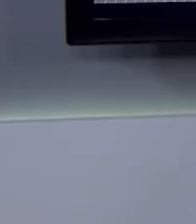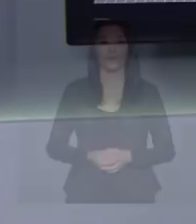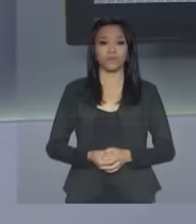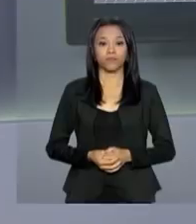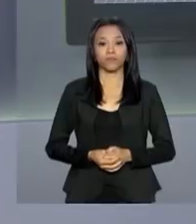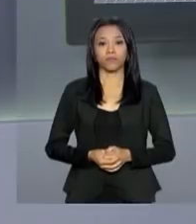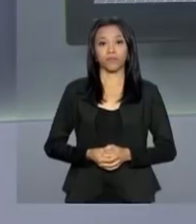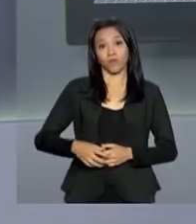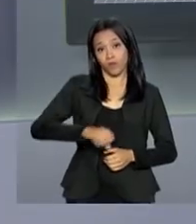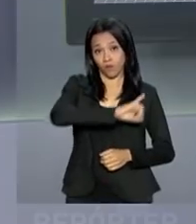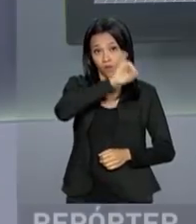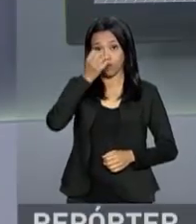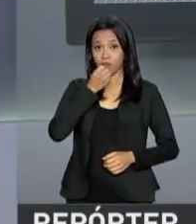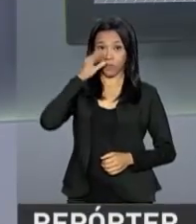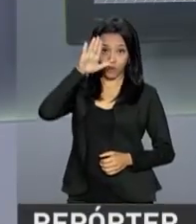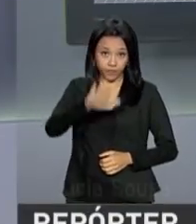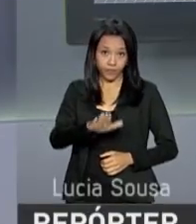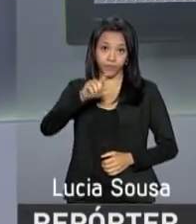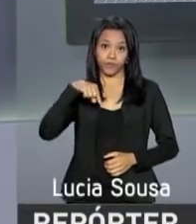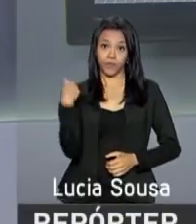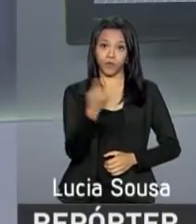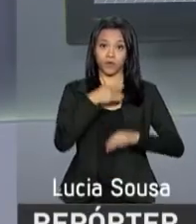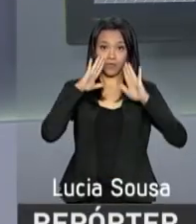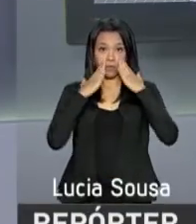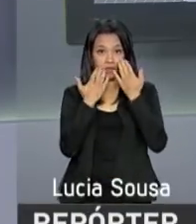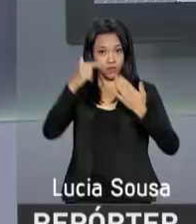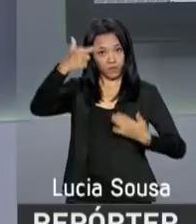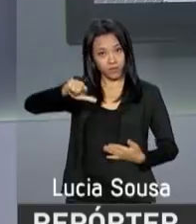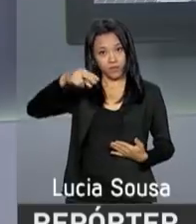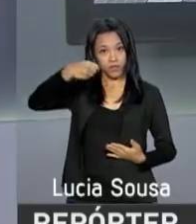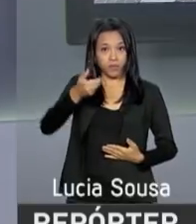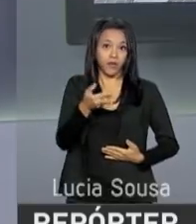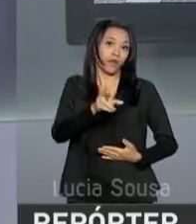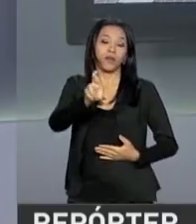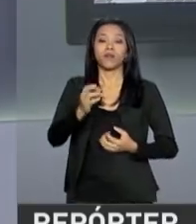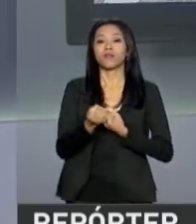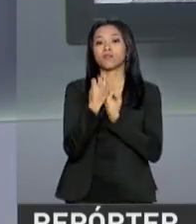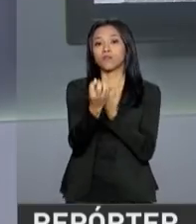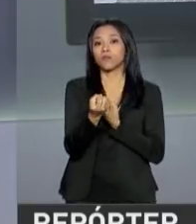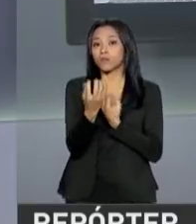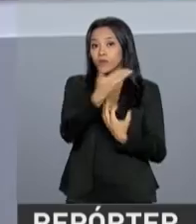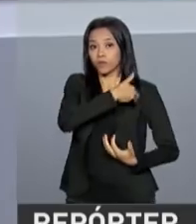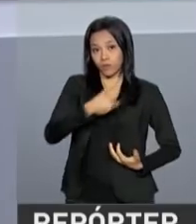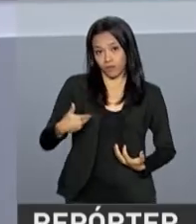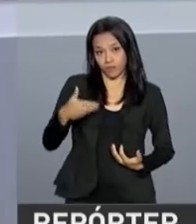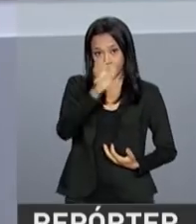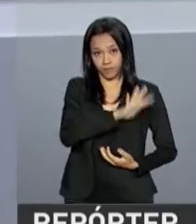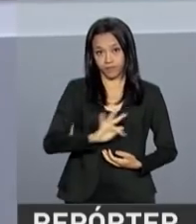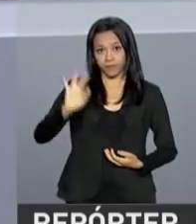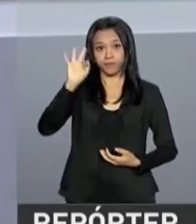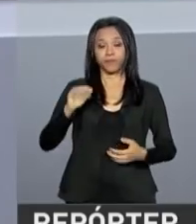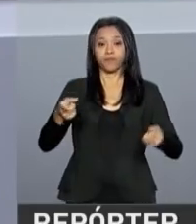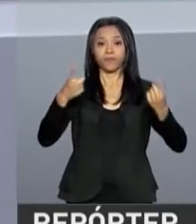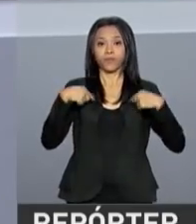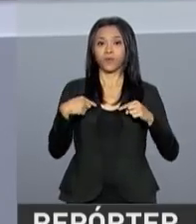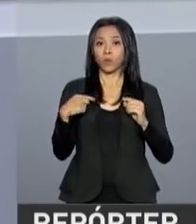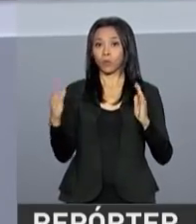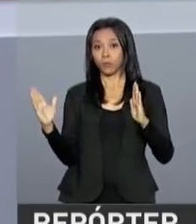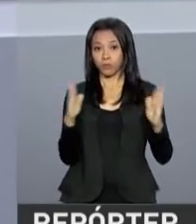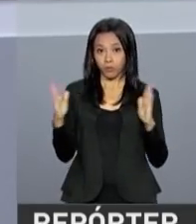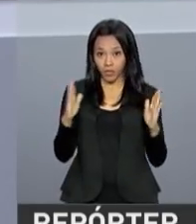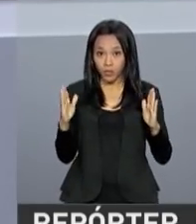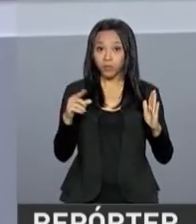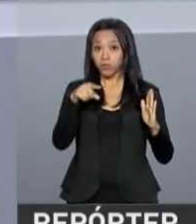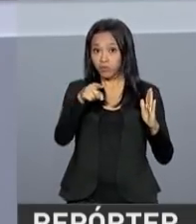olá boa tarde voltamos agora com o repórter nbr e as notícias do governo federal o prazo para prestar contas